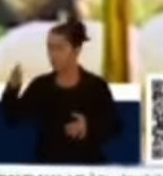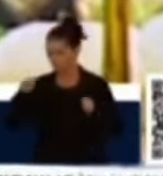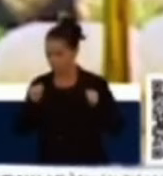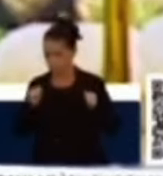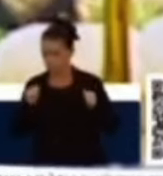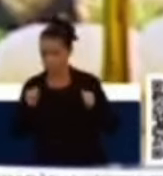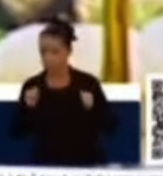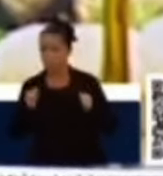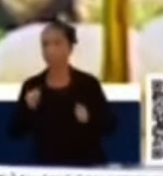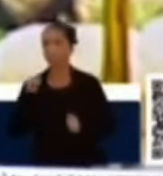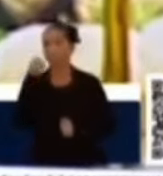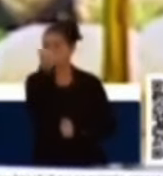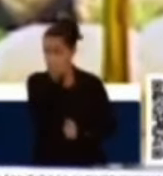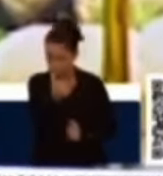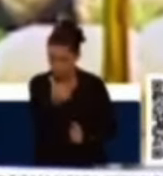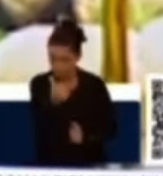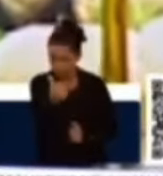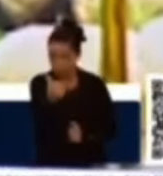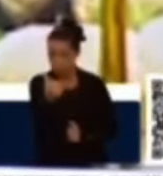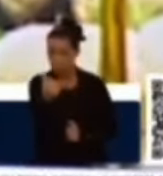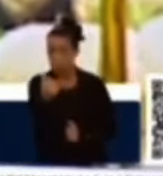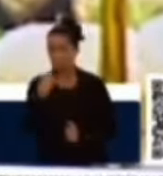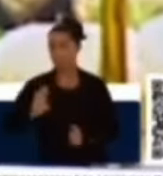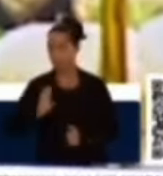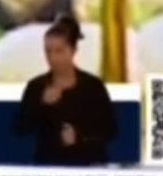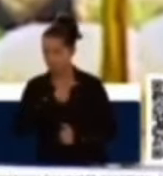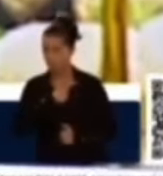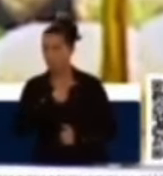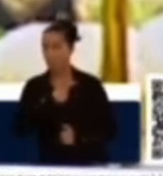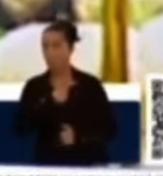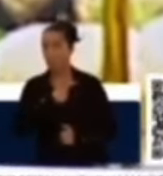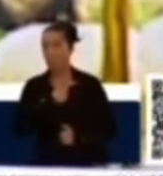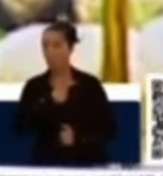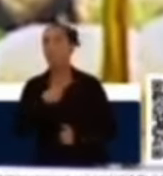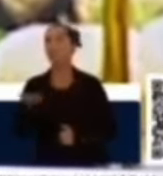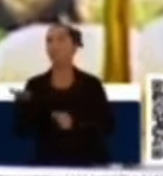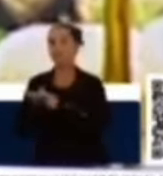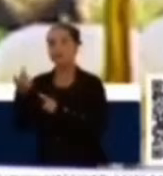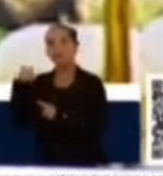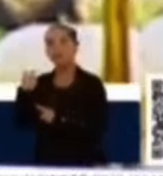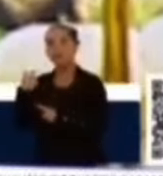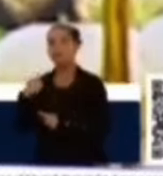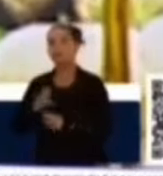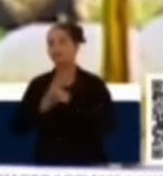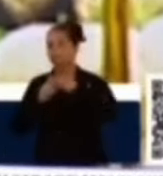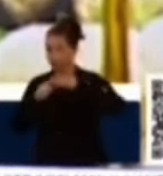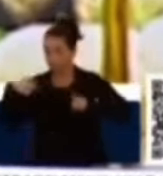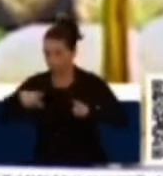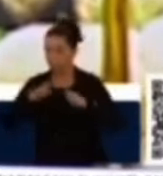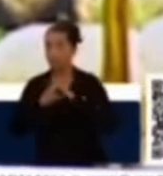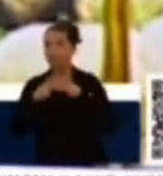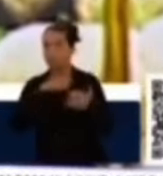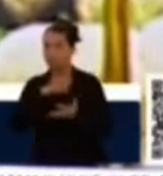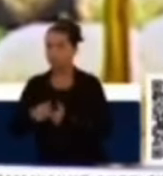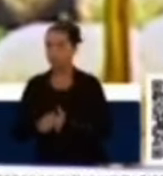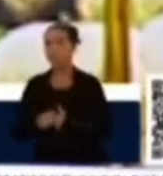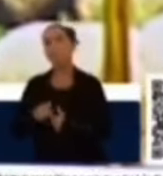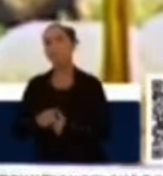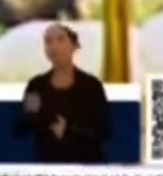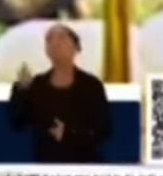querem retornar novamente. Para quem será essa indireta? Será que é quem eu estou pensando? Coloque aqui